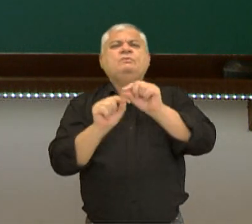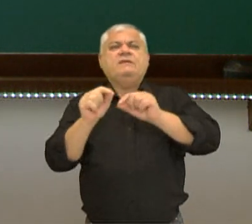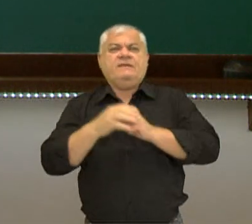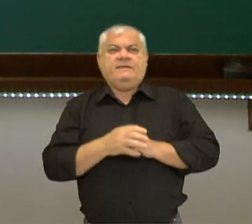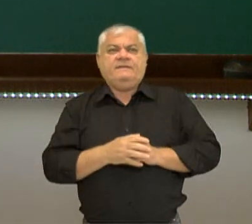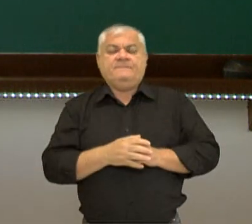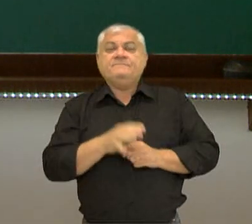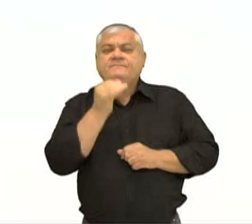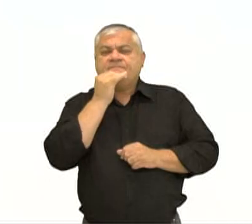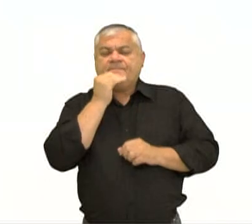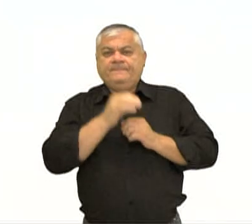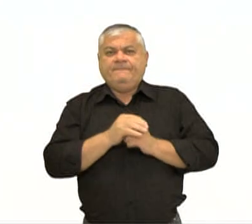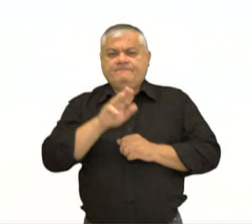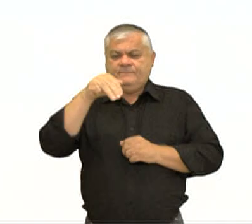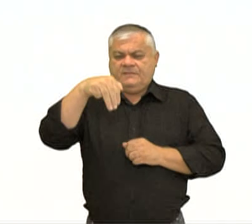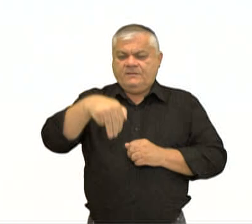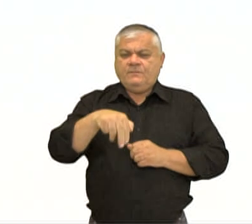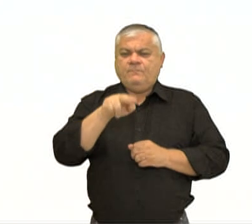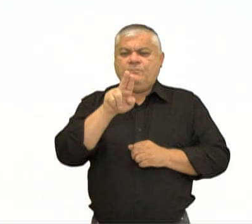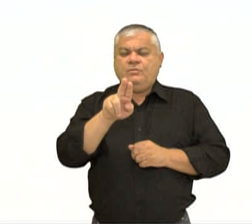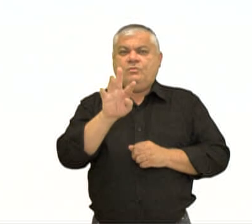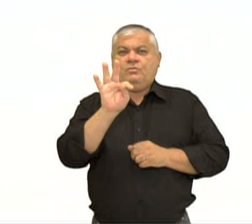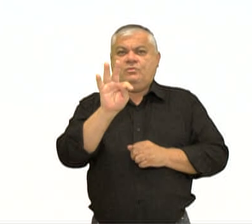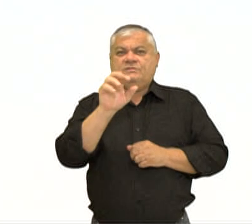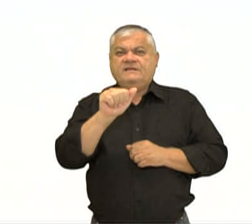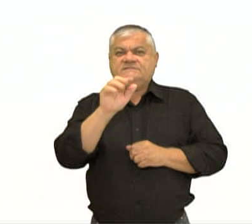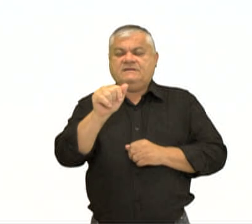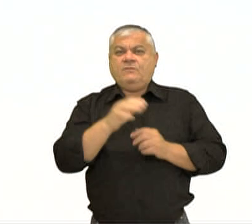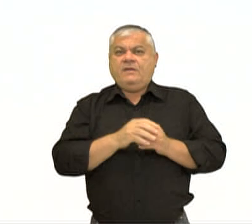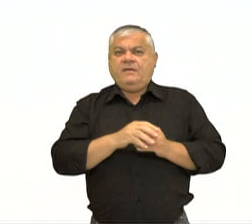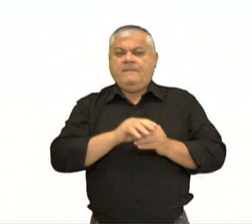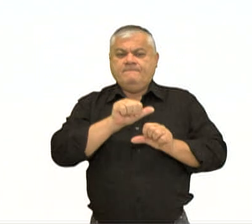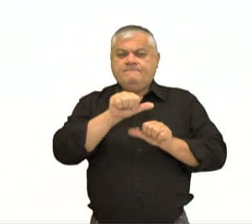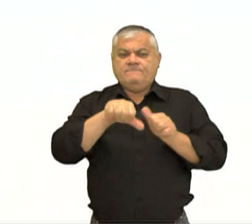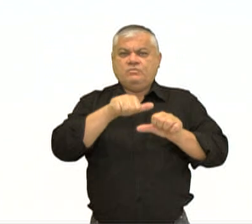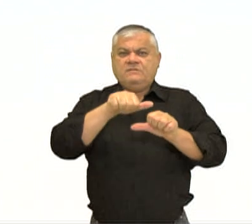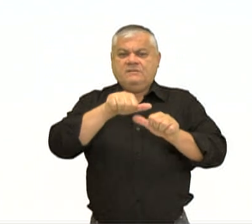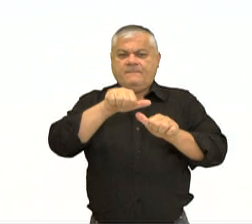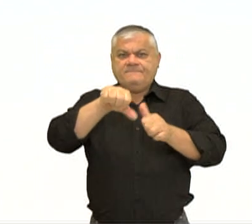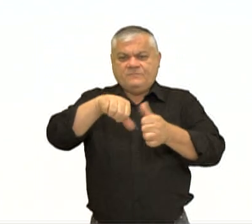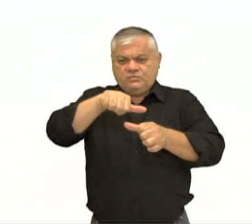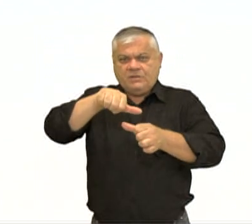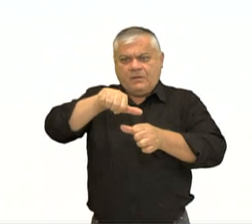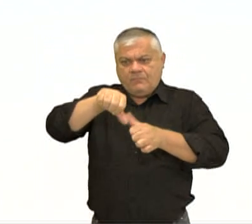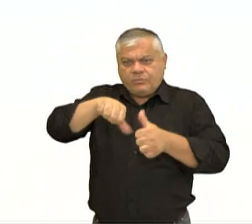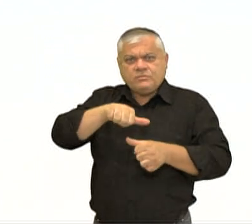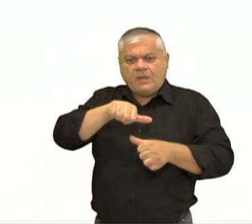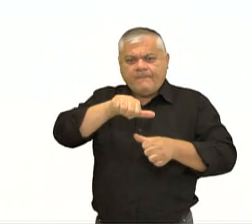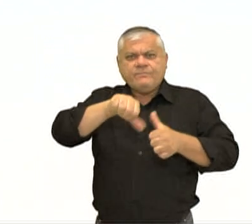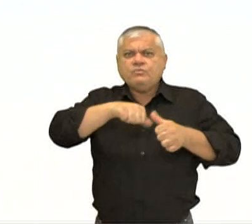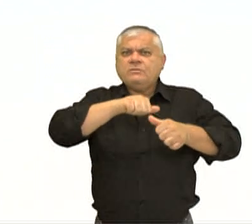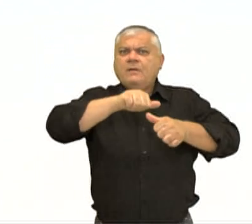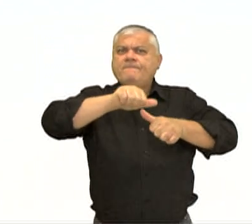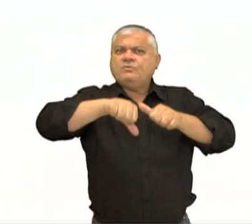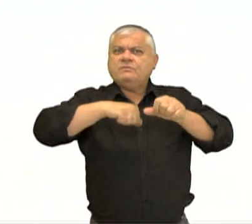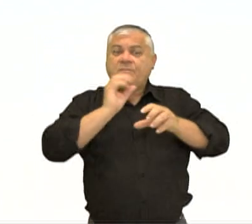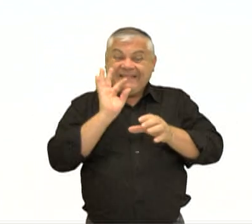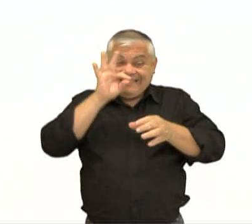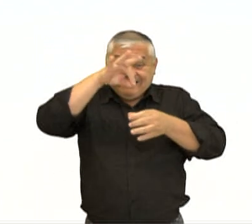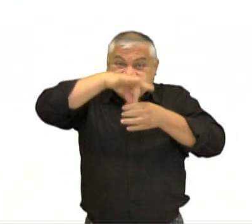Uma mutação são mudanças que acontecem no material genético dos vírus, mudanças lá na